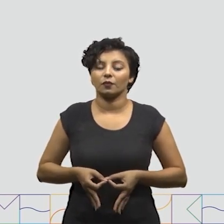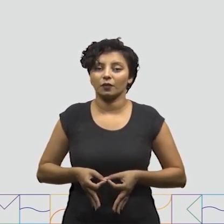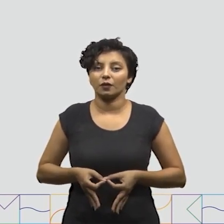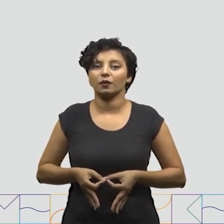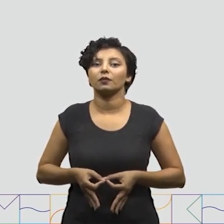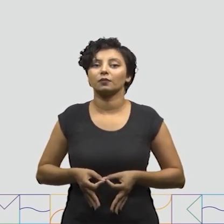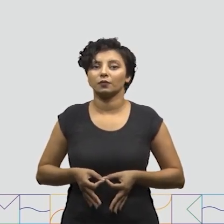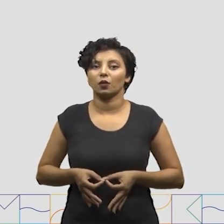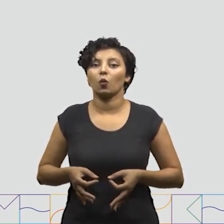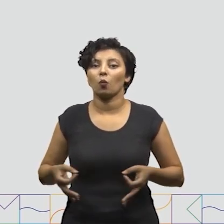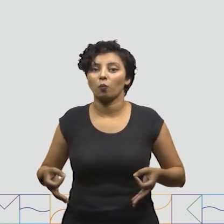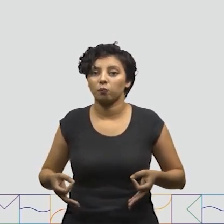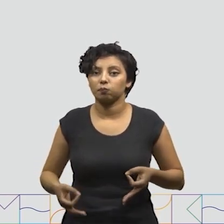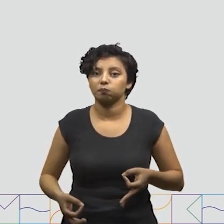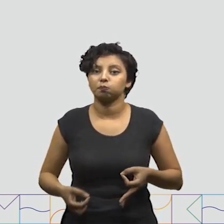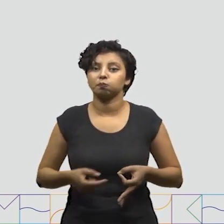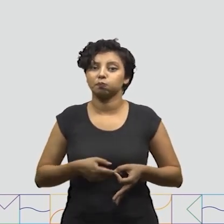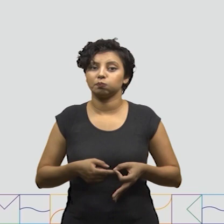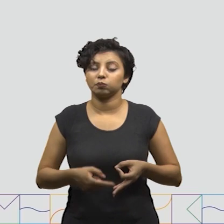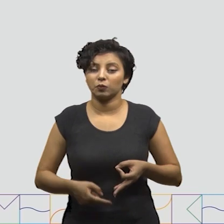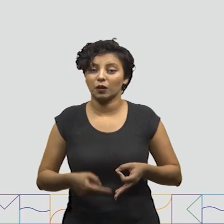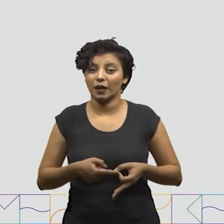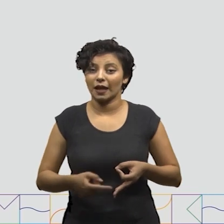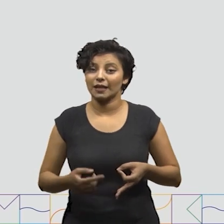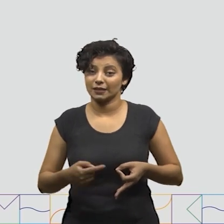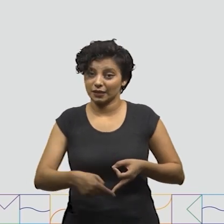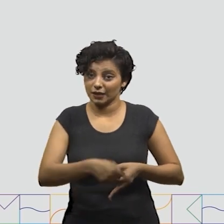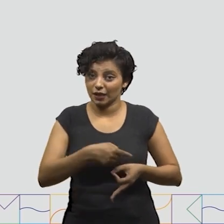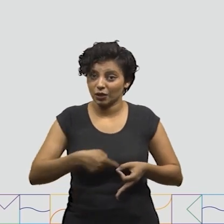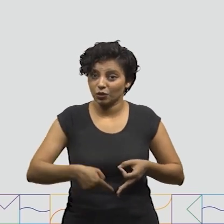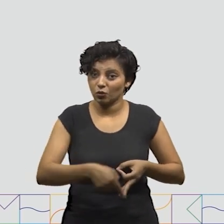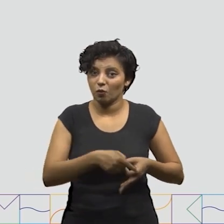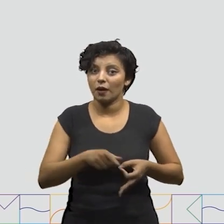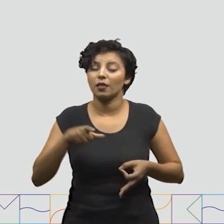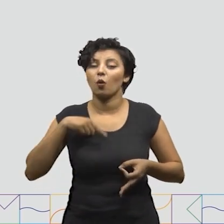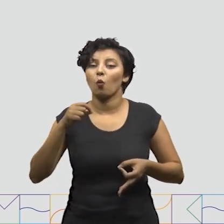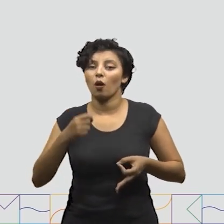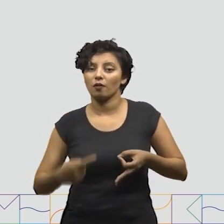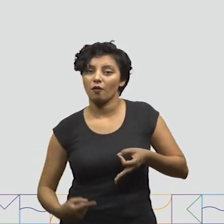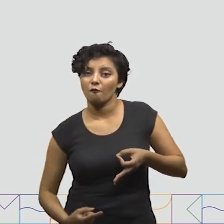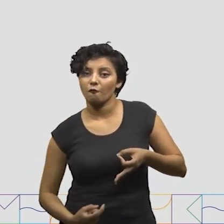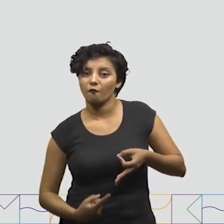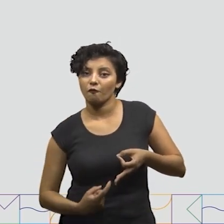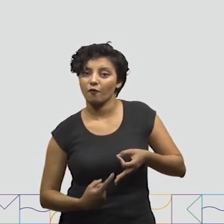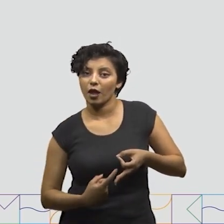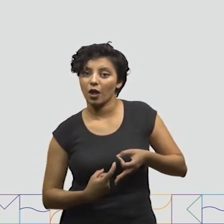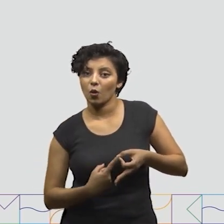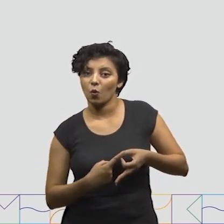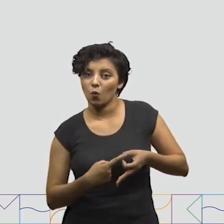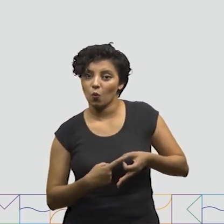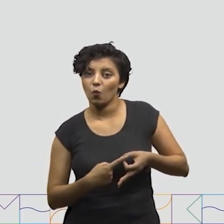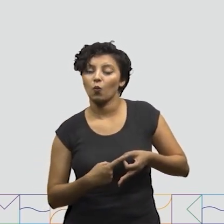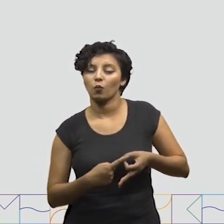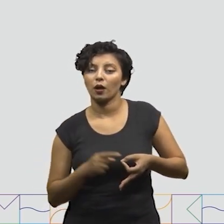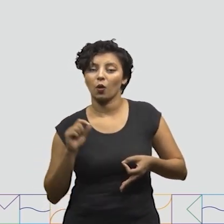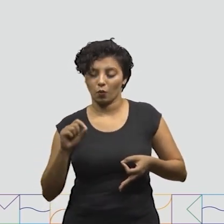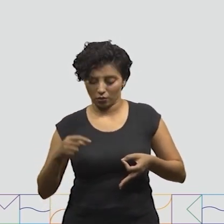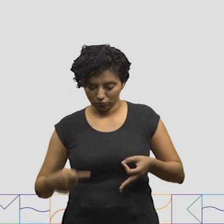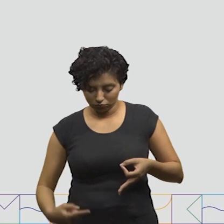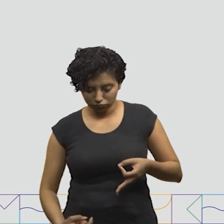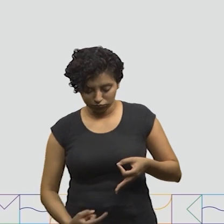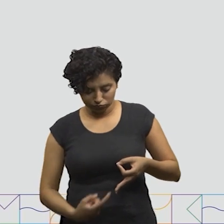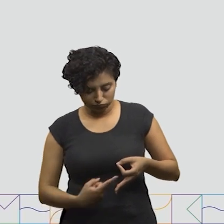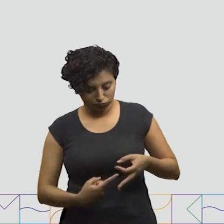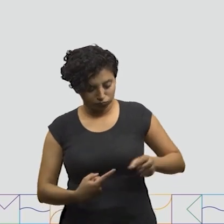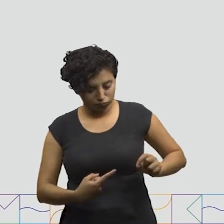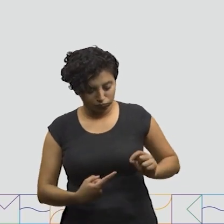liga o ovário ao útero. É na tuba uterina que ocorre a fecundação, que é o encontro